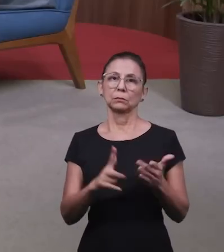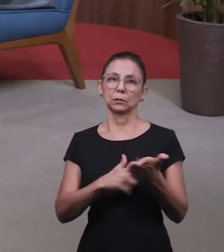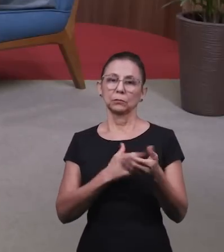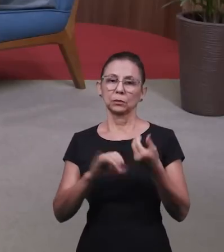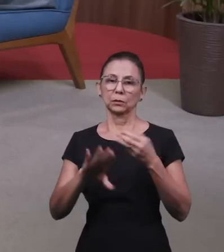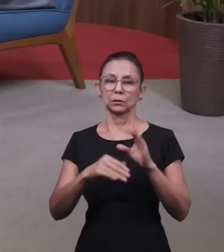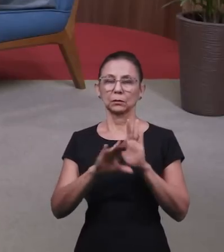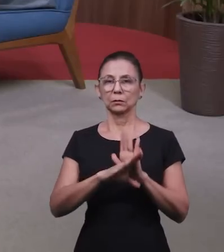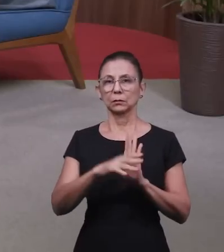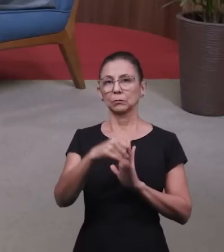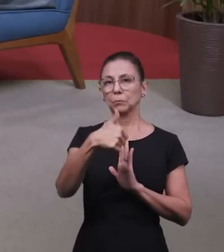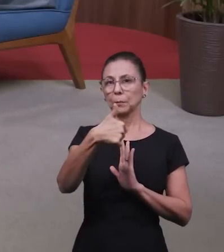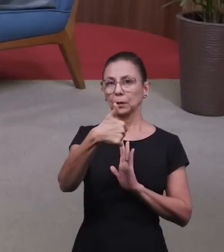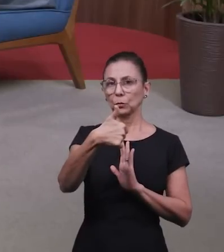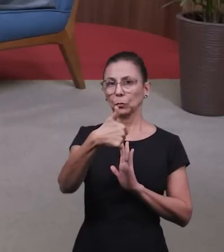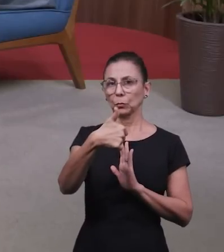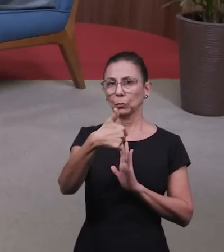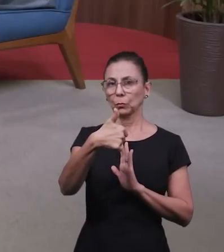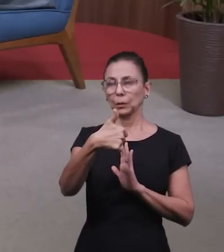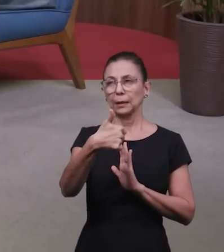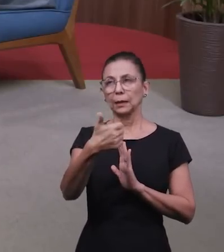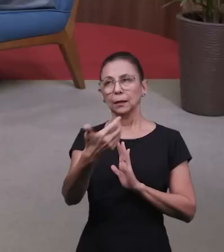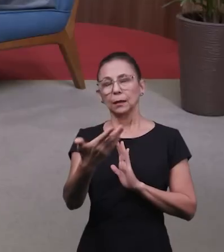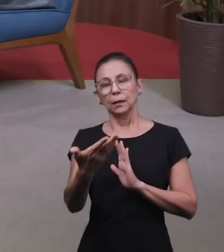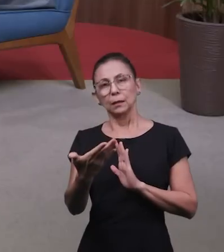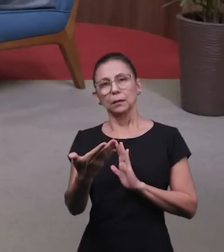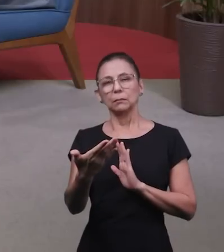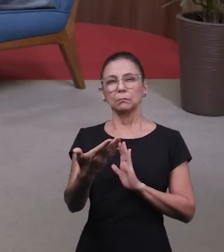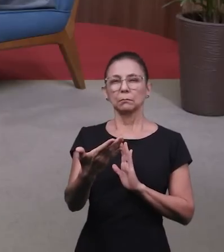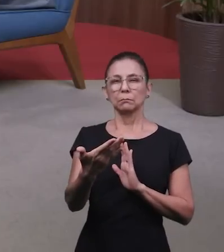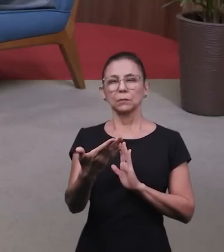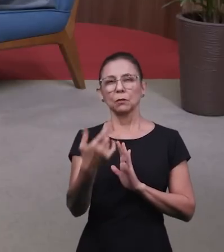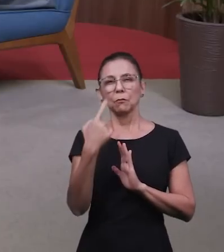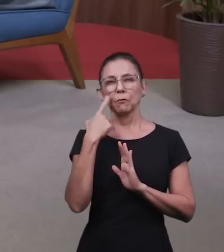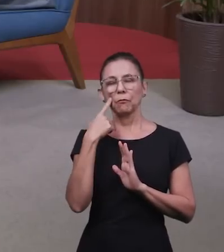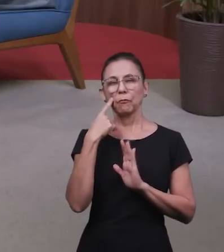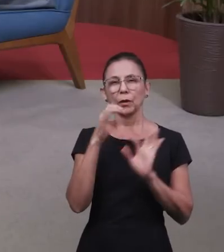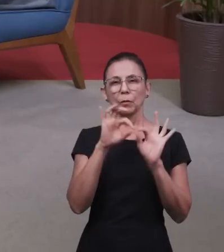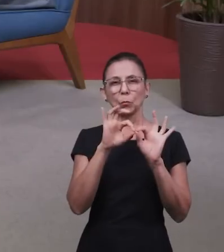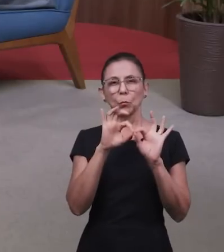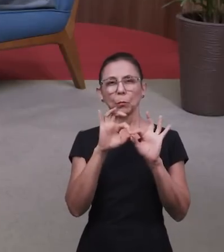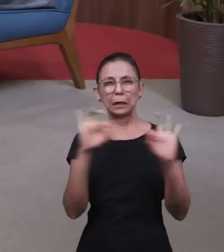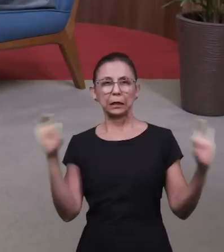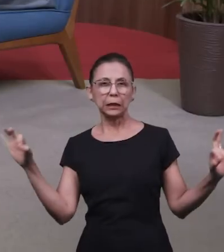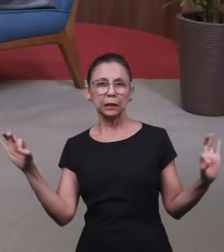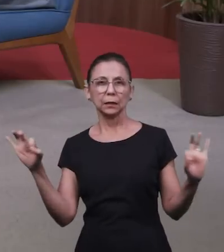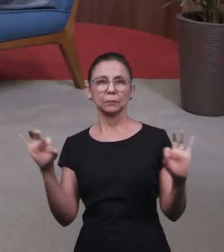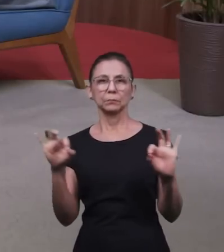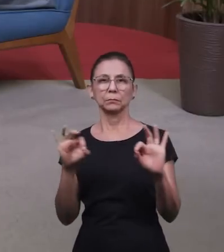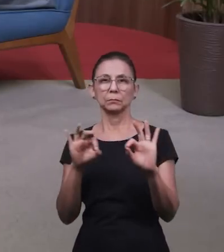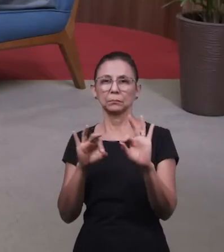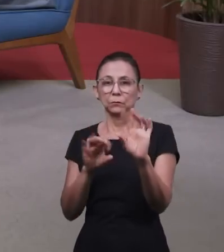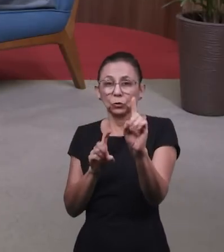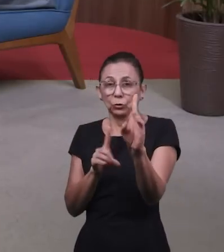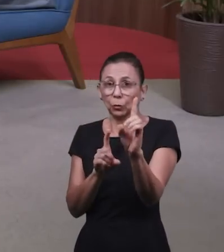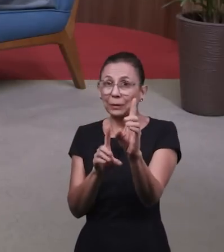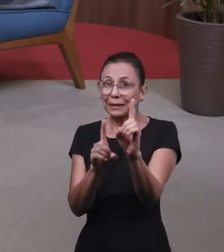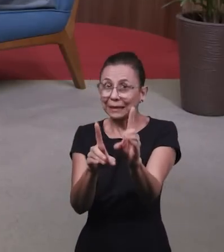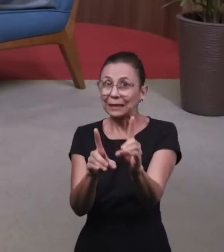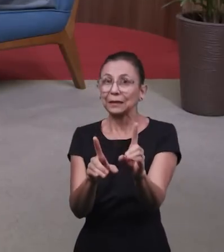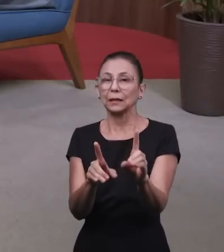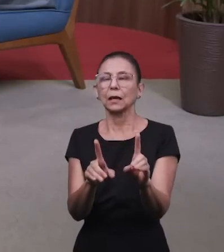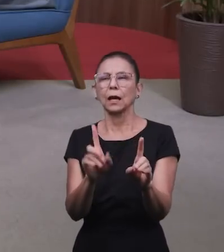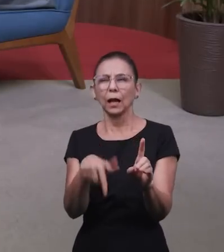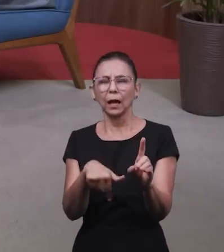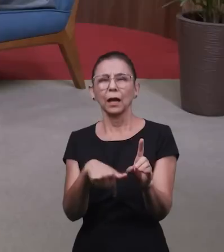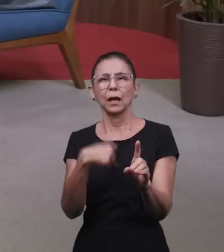do capítulo 1, né, e estabelece uma linha doutrinária, alguns aspectos doutrinários. Quer dizer, é